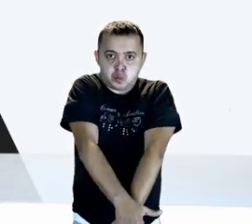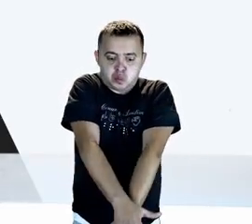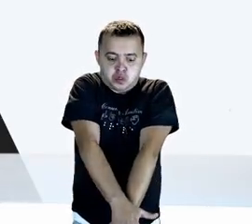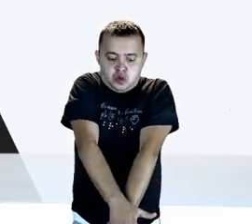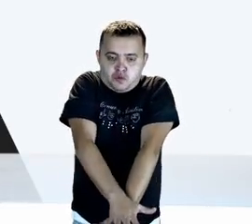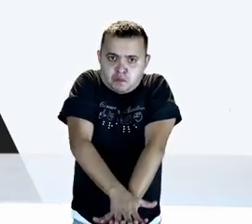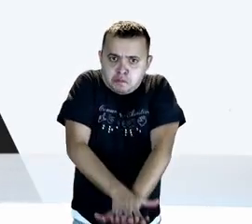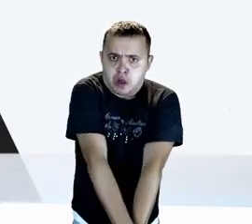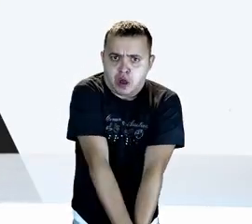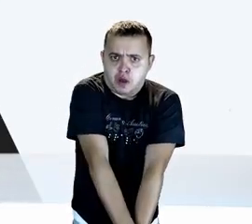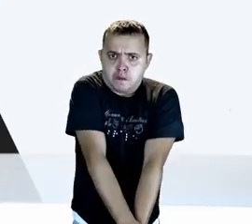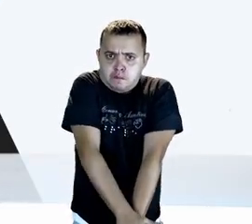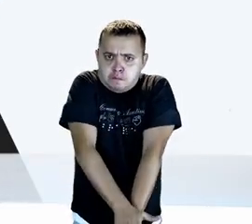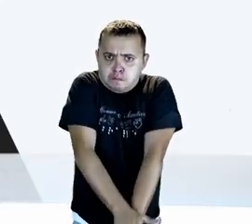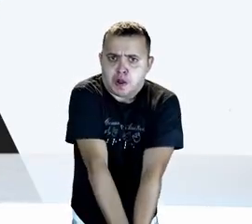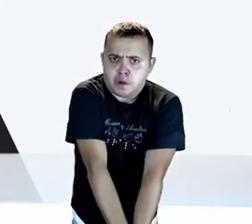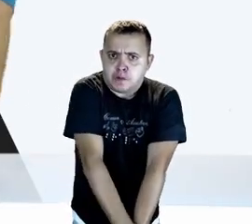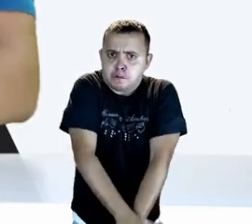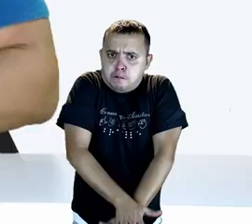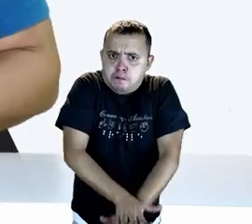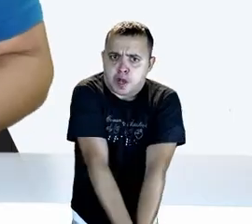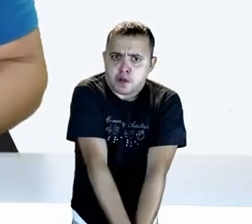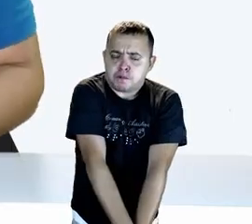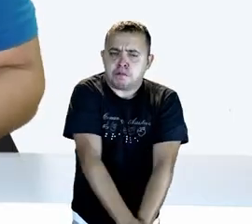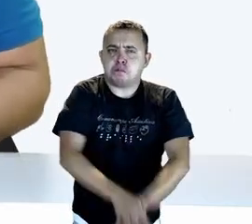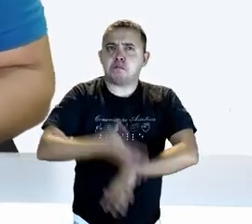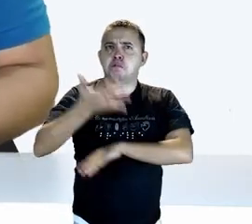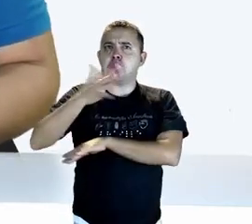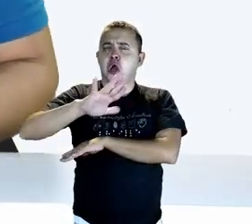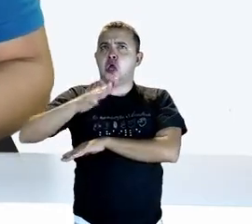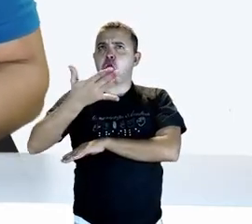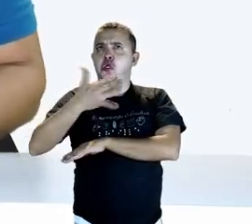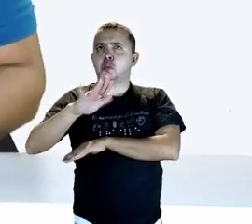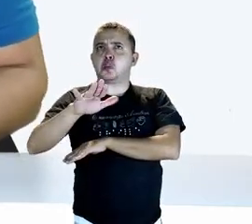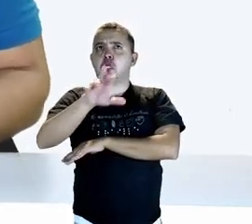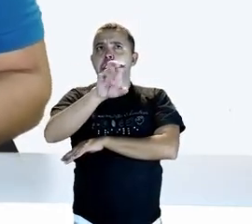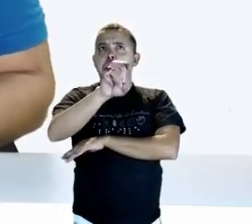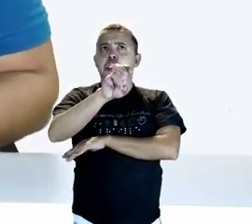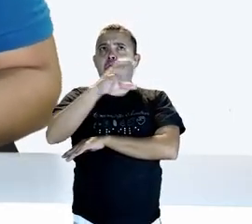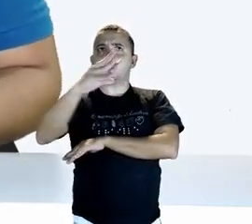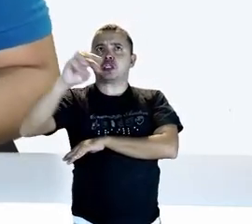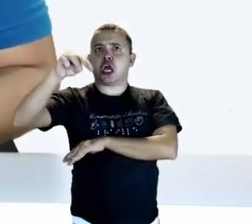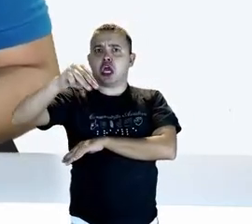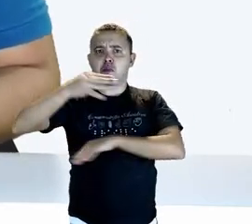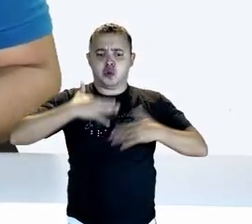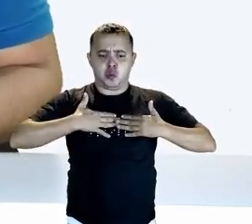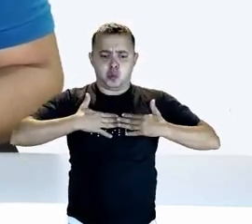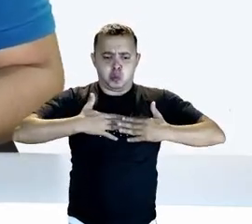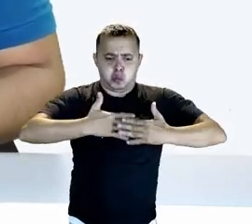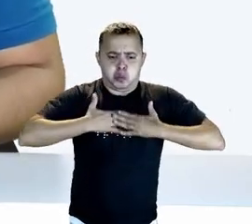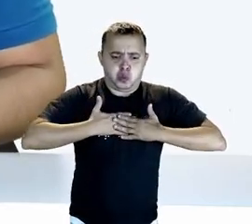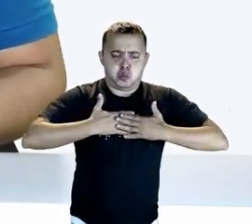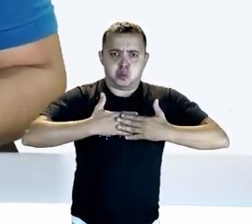osso externo para baixo, cerca de aproximadamente 5 centímetros.